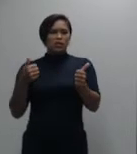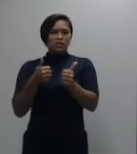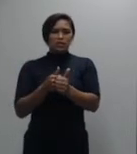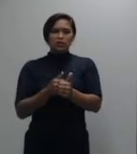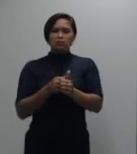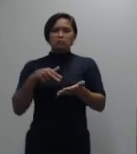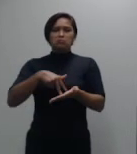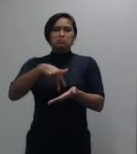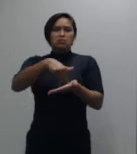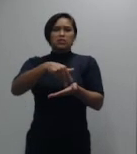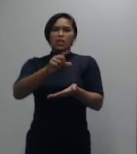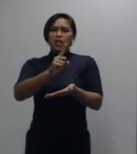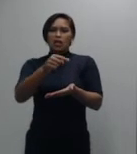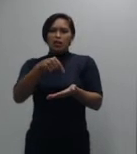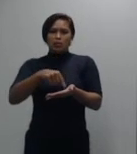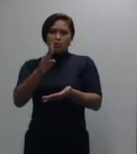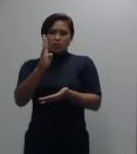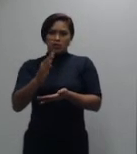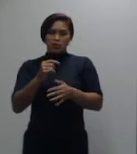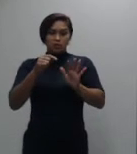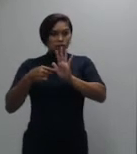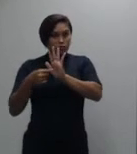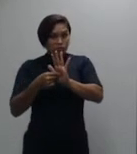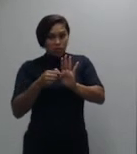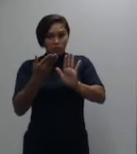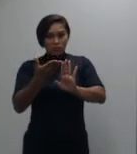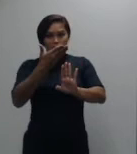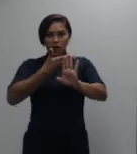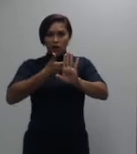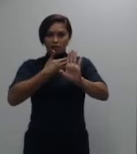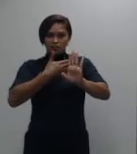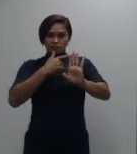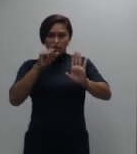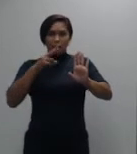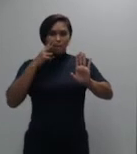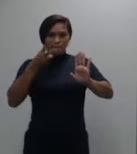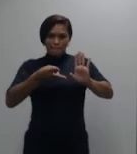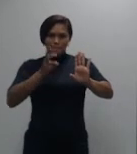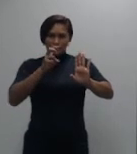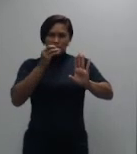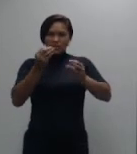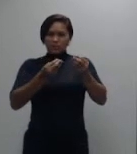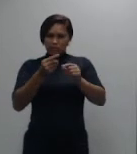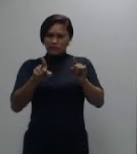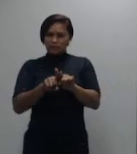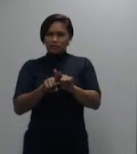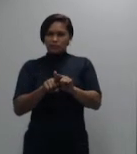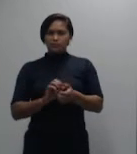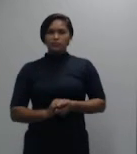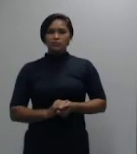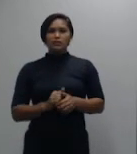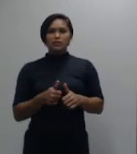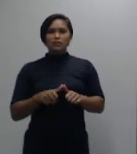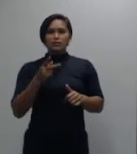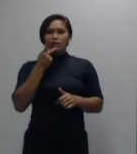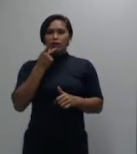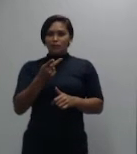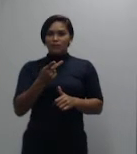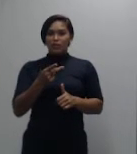isso já já mostra que está por detrás desde cozinha e mostra excelente aqui estão falando completo